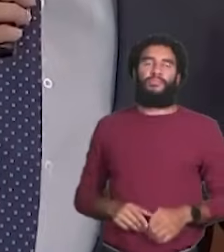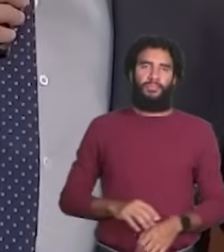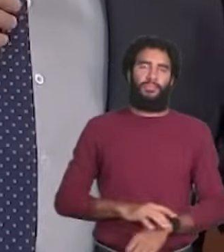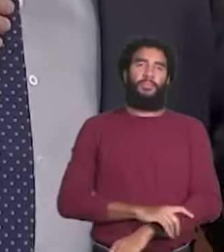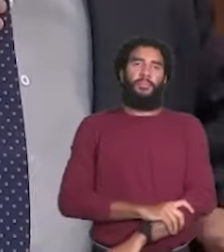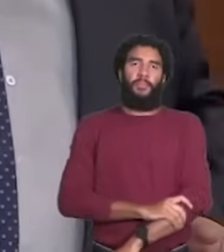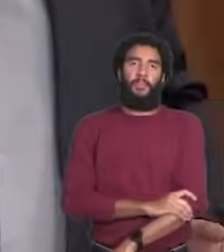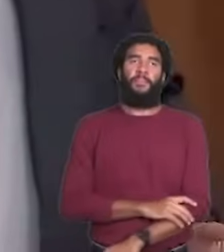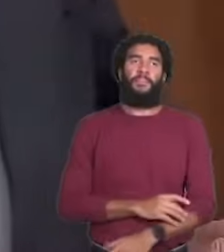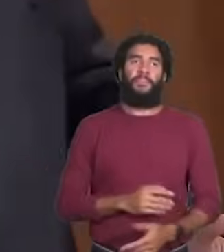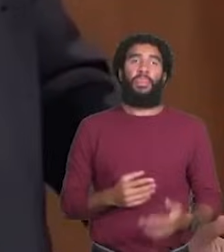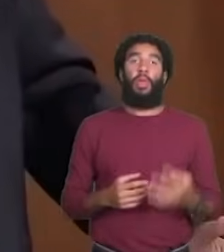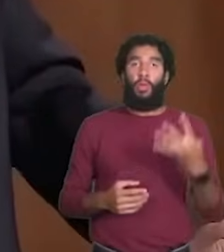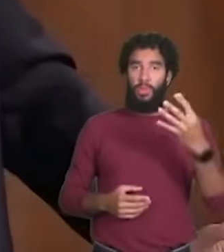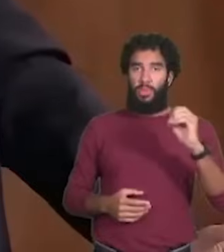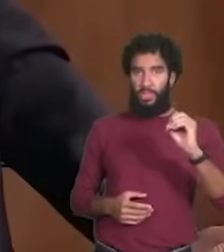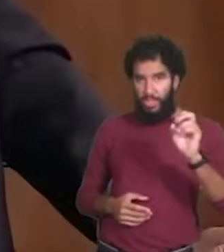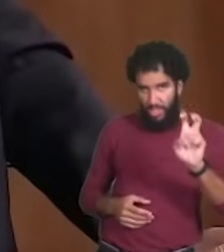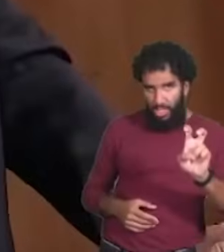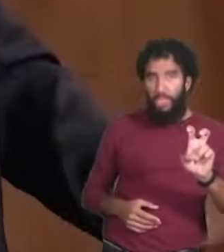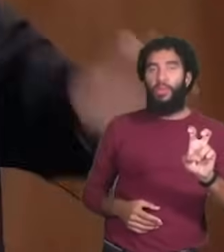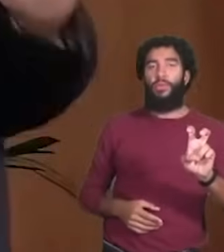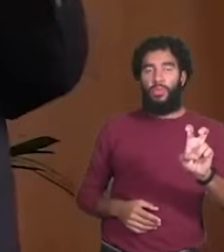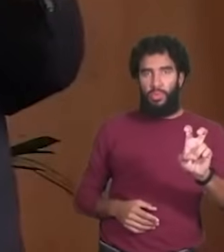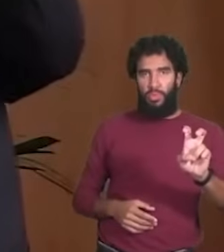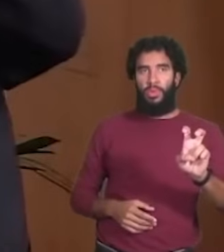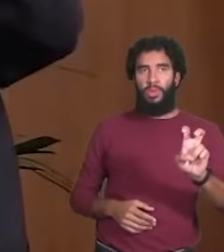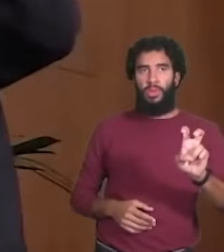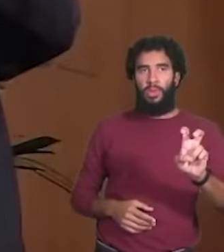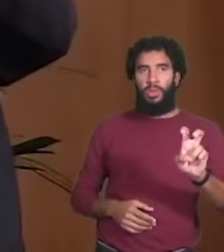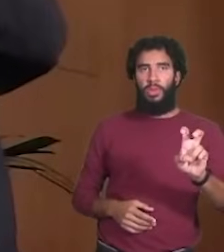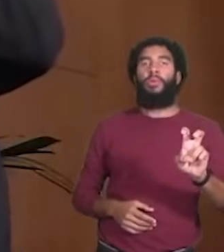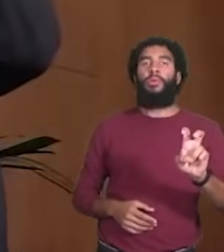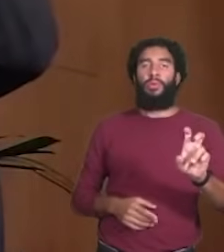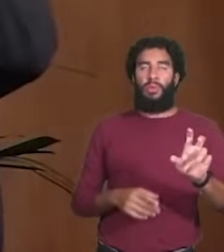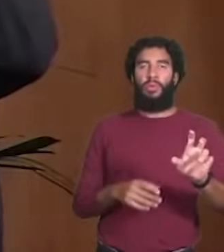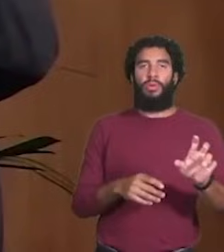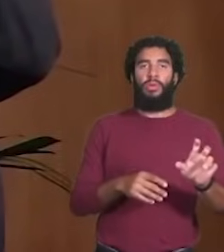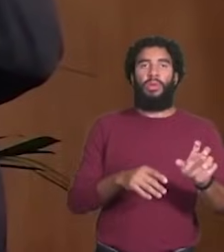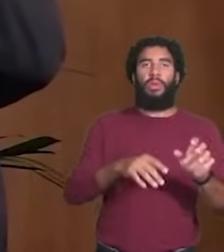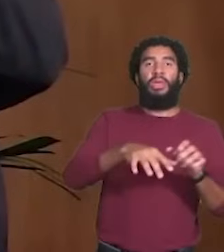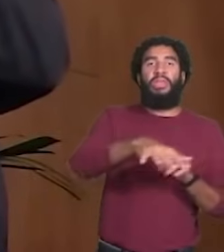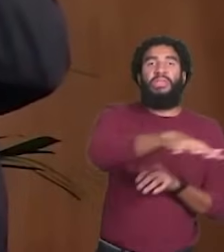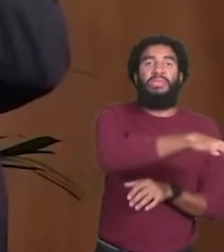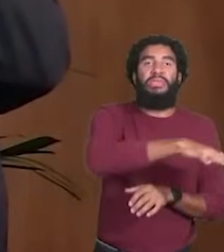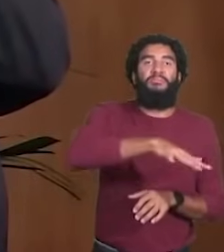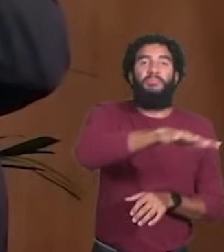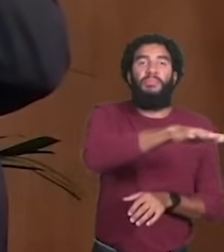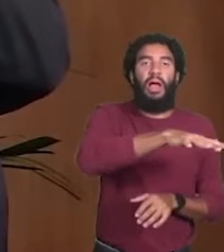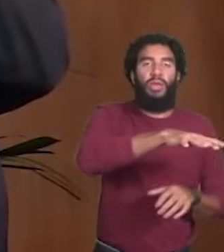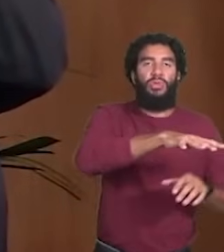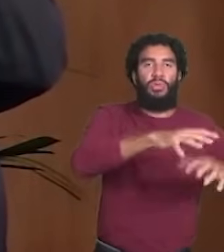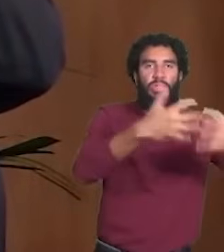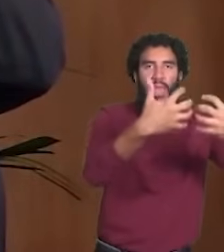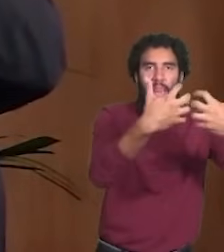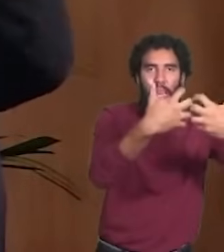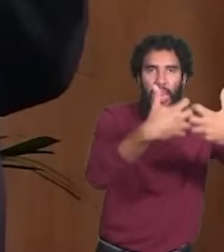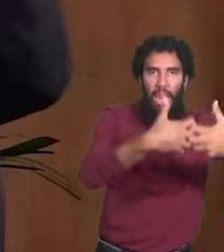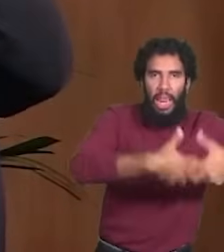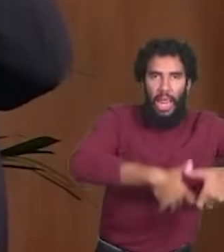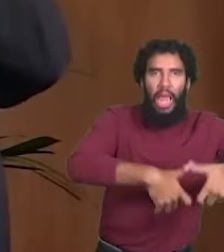45 né 405 dragas de garimpo legal destruído nas calhas do rio